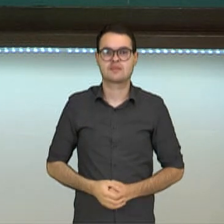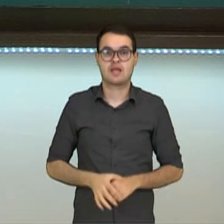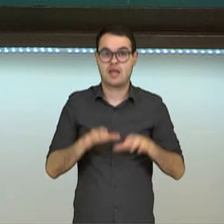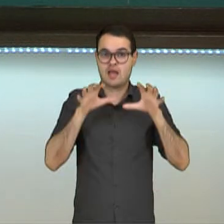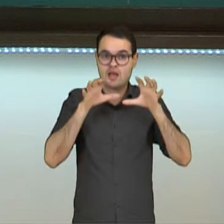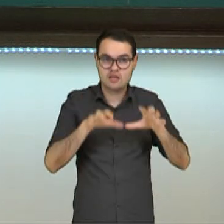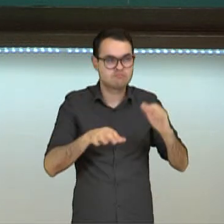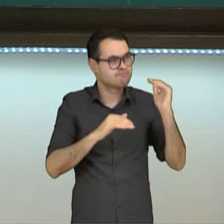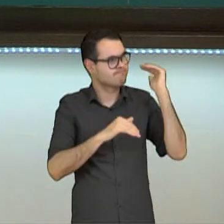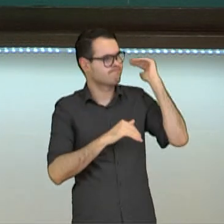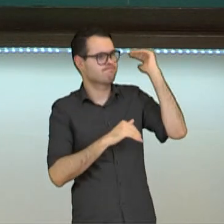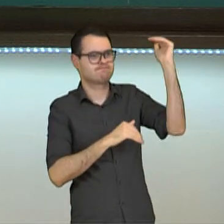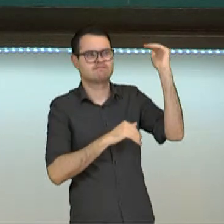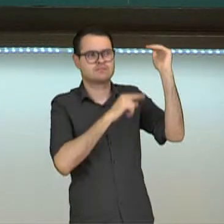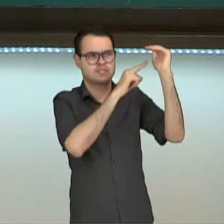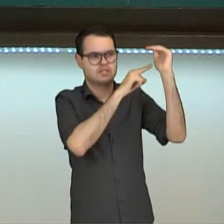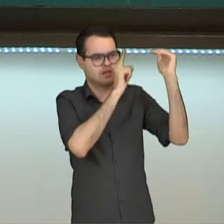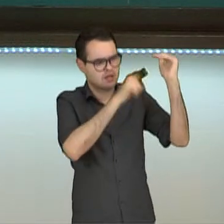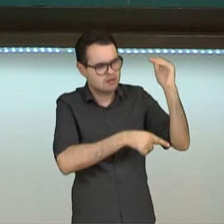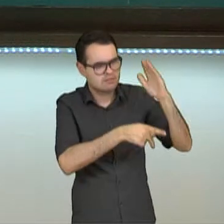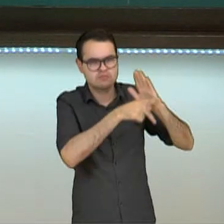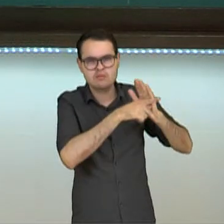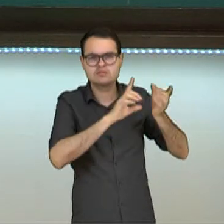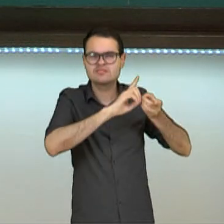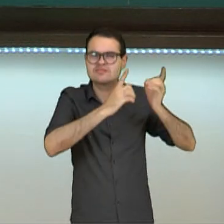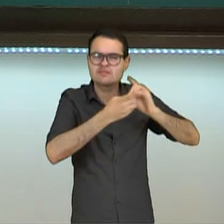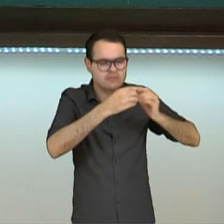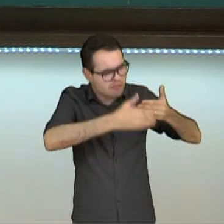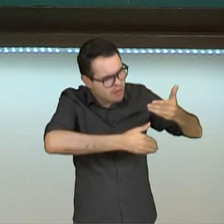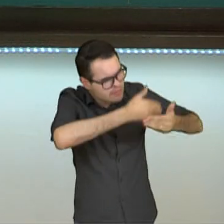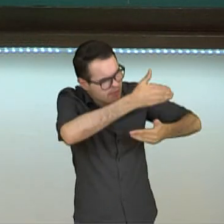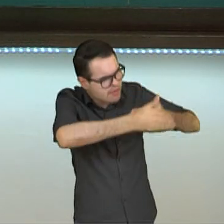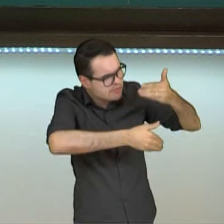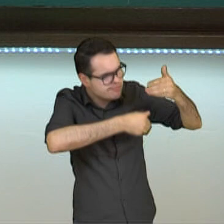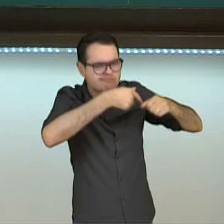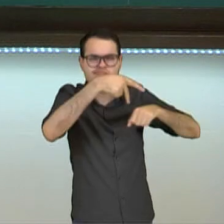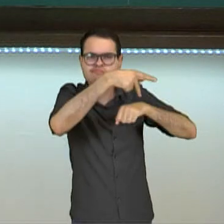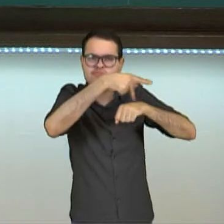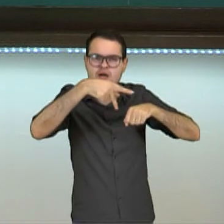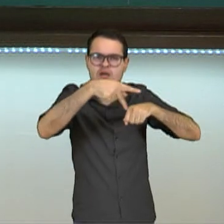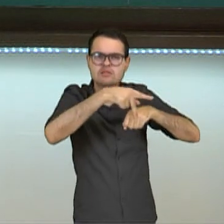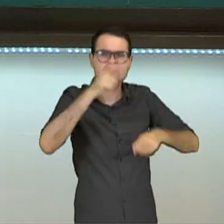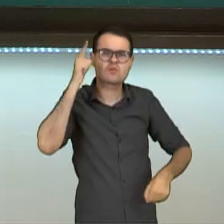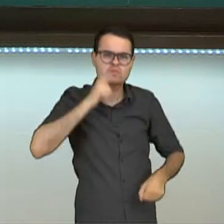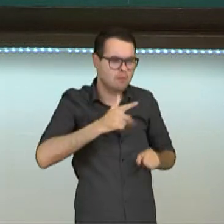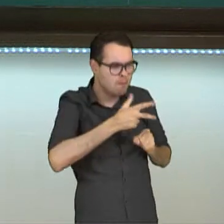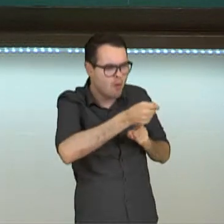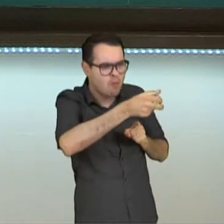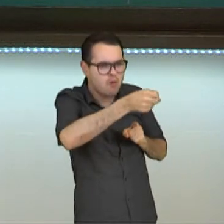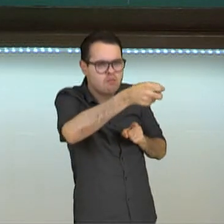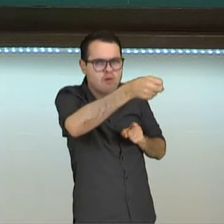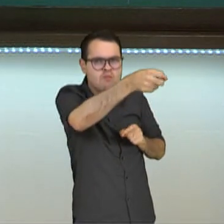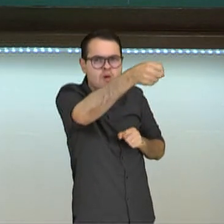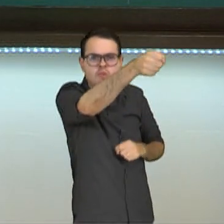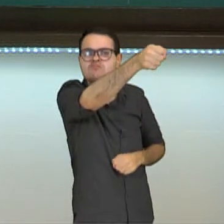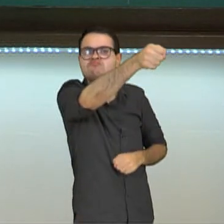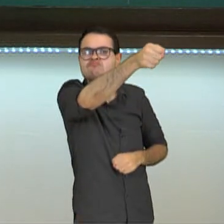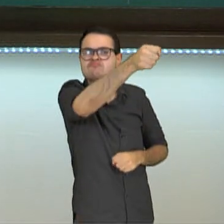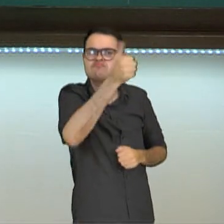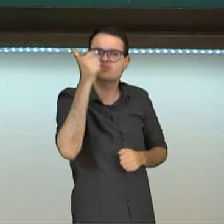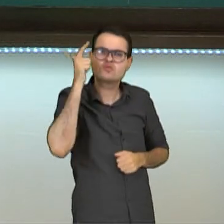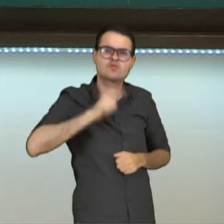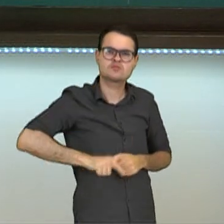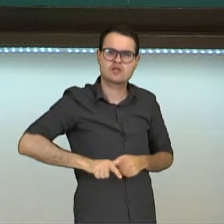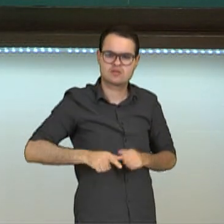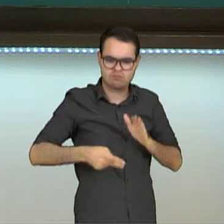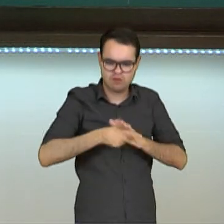daí que a gente entende a dinâmica do desenvolvimento, um país que está conseguindo suprir as